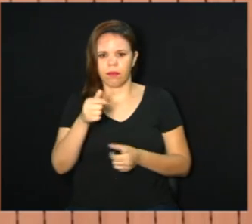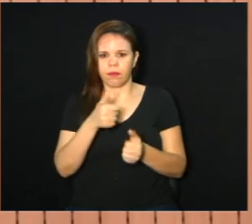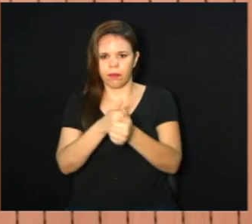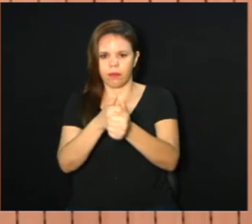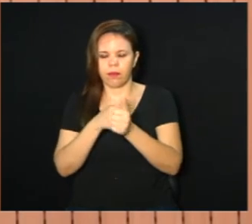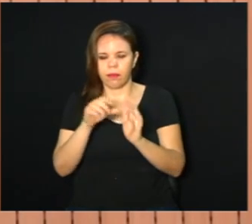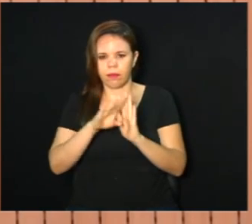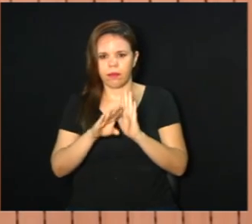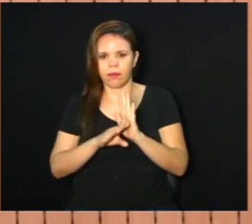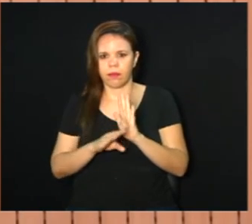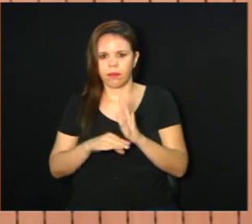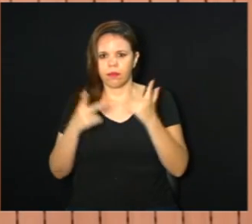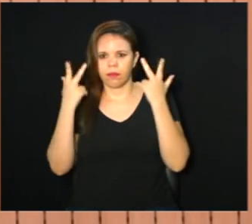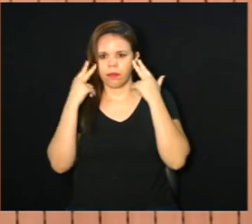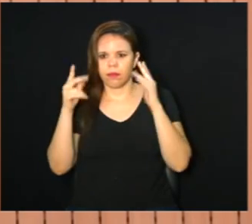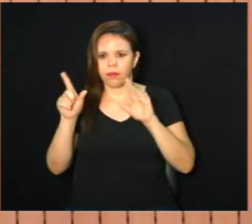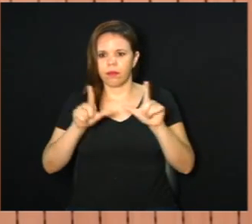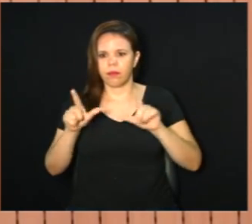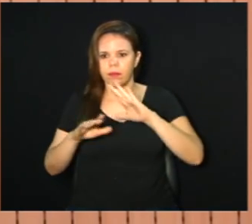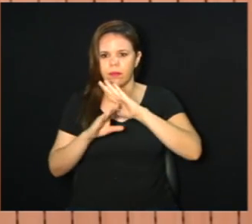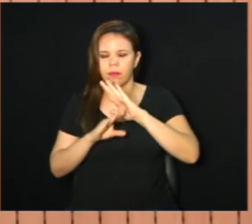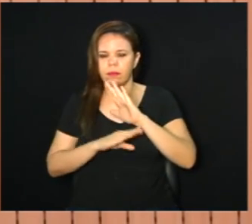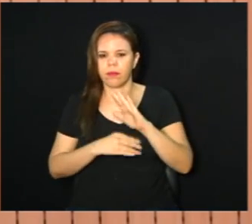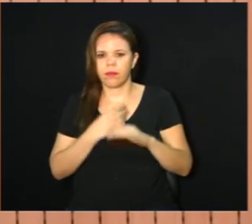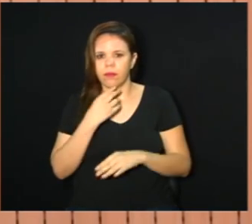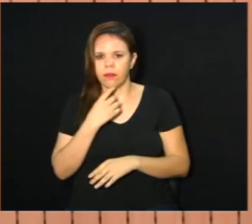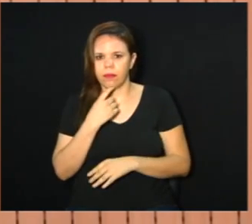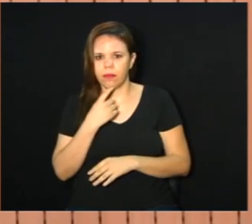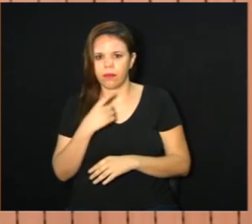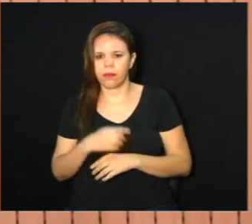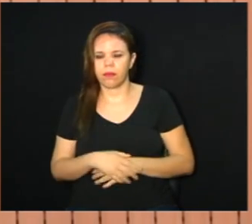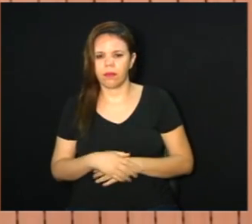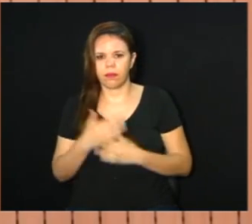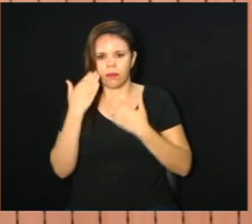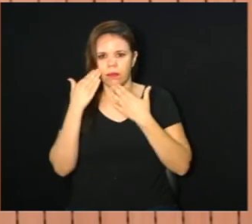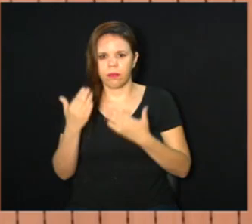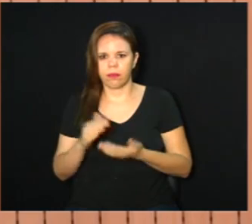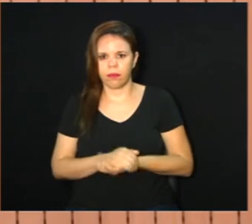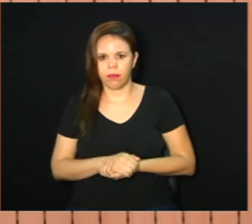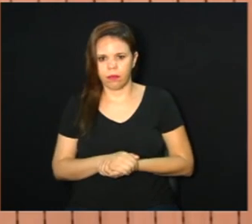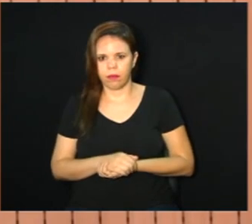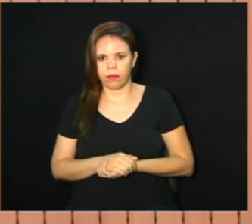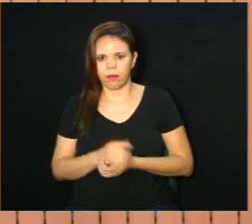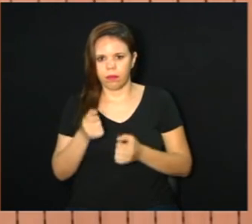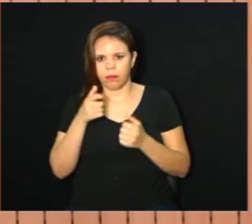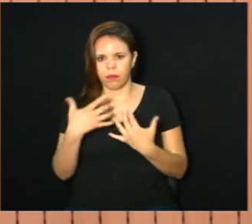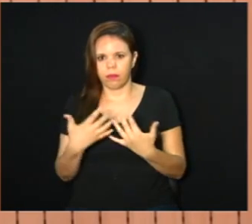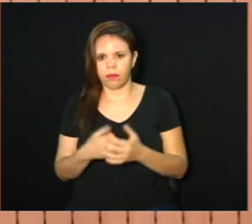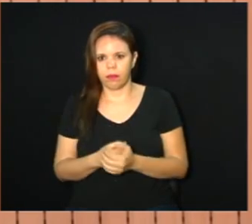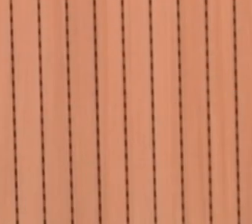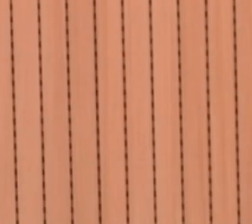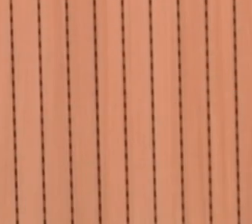com a programação normal da TV Câmara Campinas e muito obrigado pela audiência de todos.